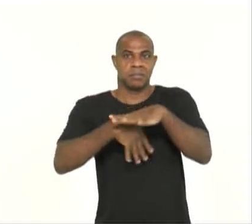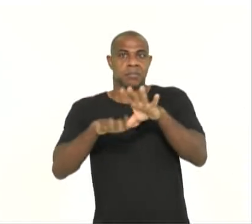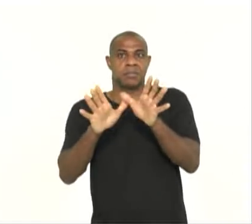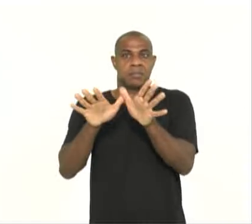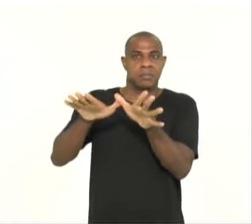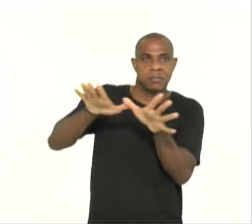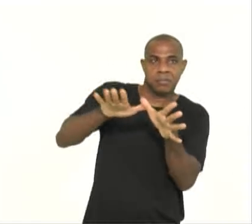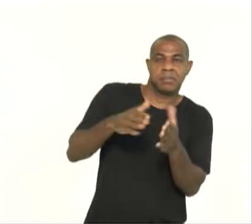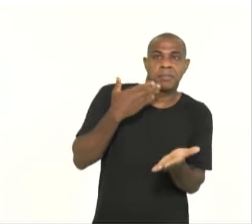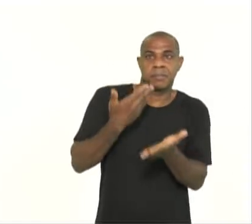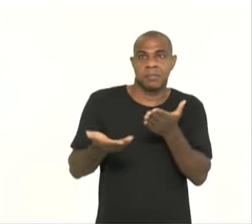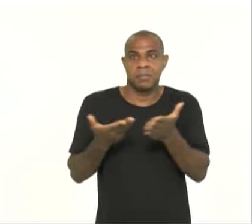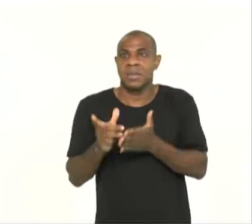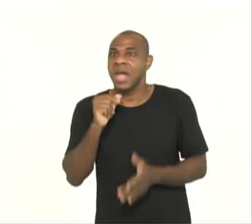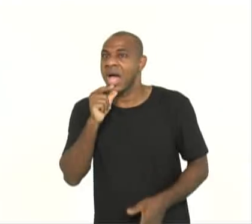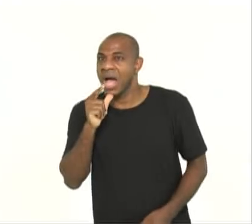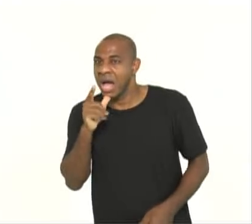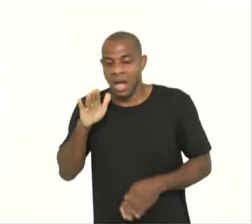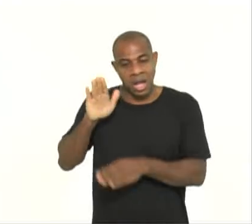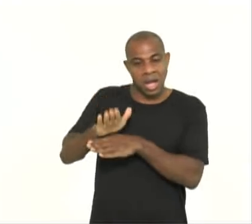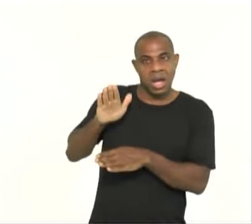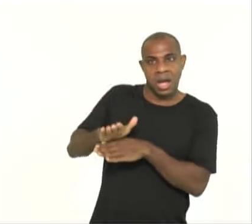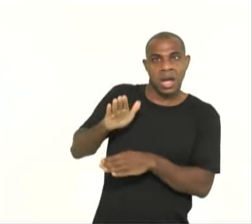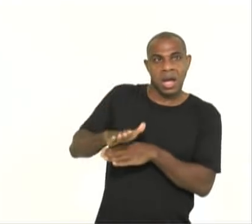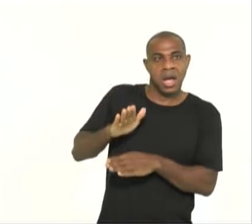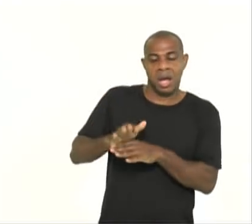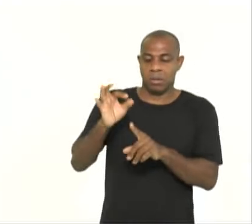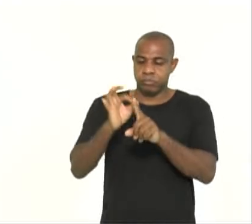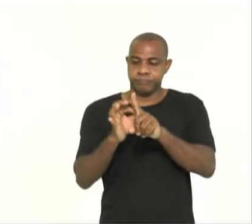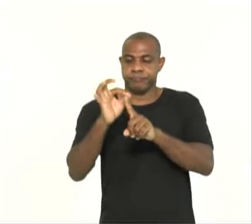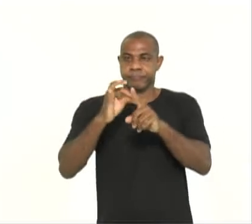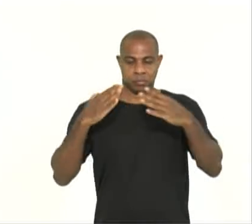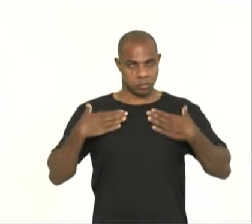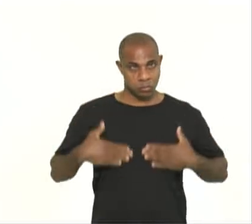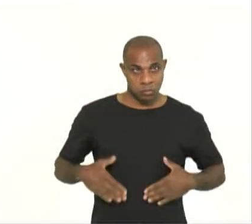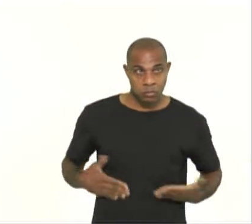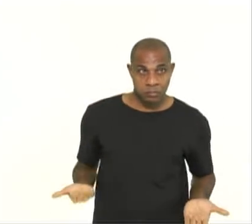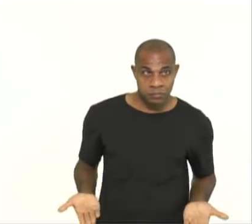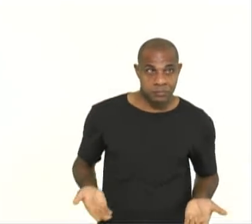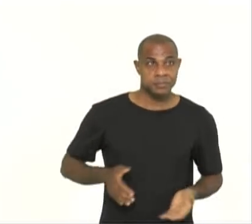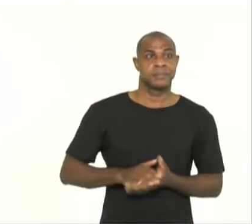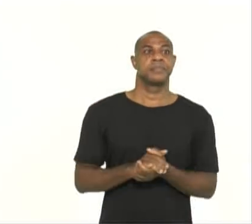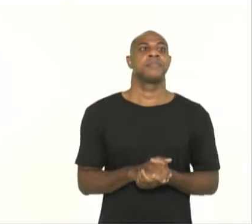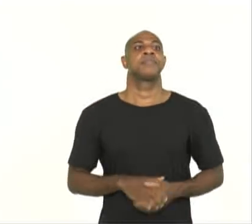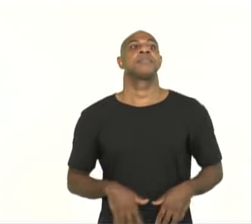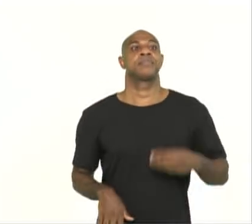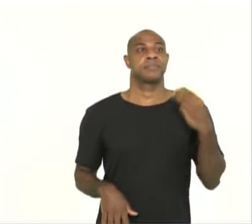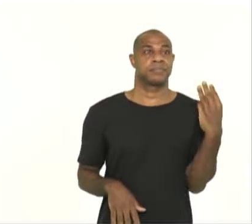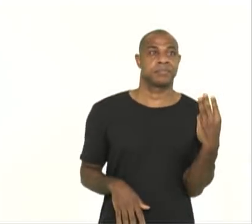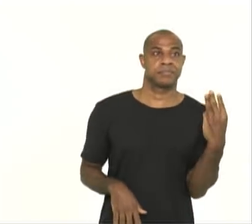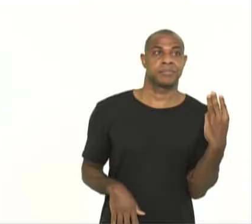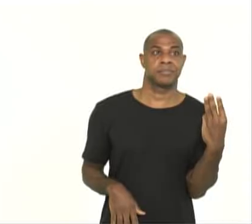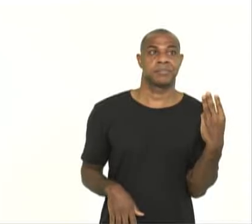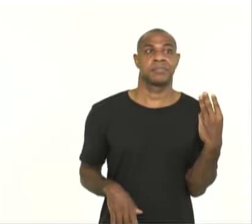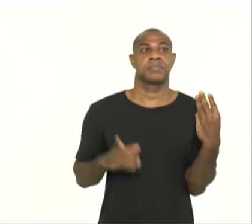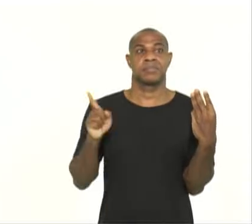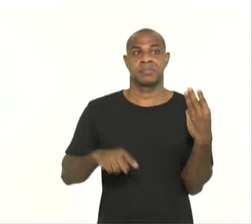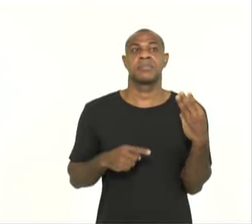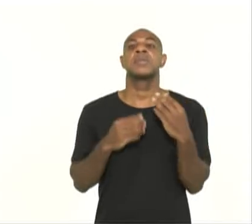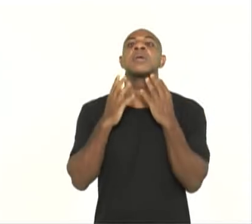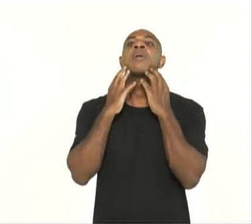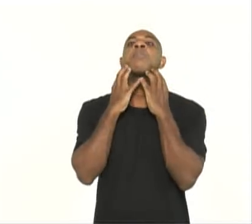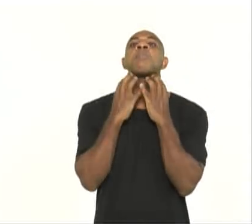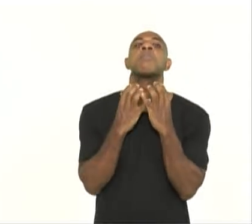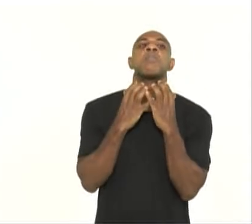diminuem a perca de água e auxiliam no controle da temperatura corporal. E 3. É no papo